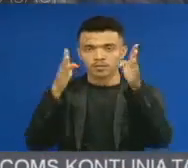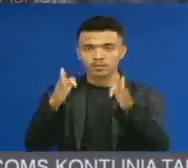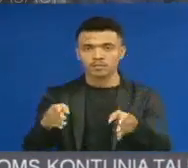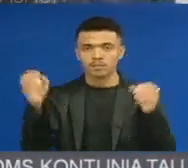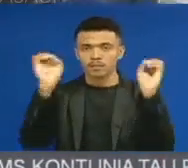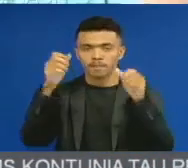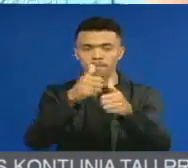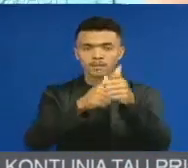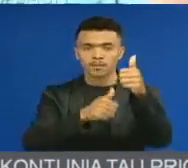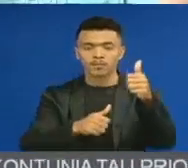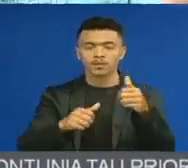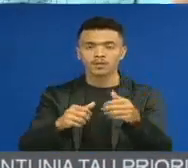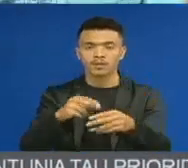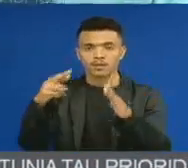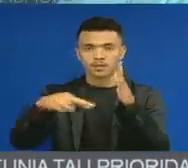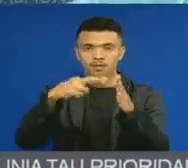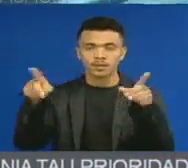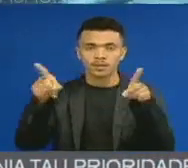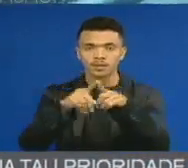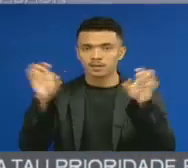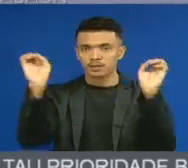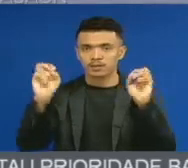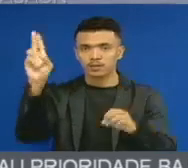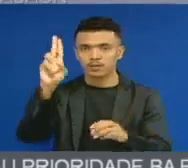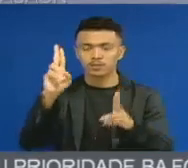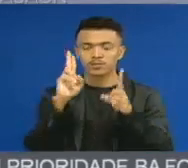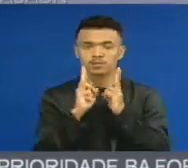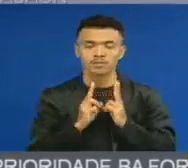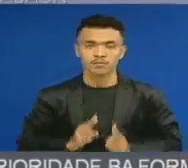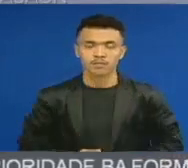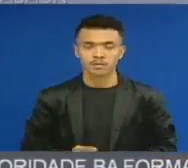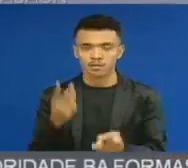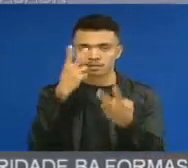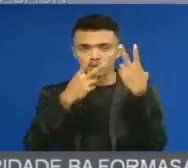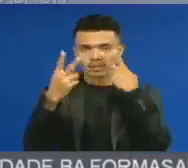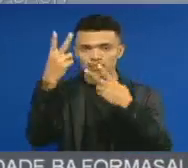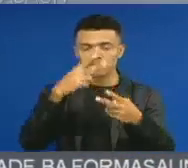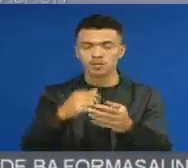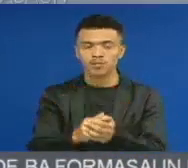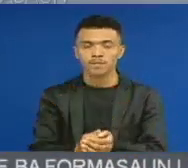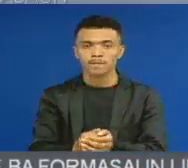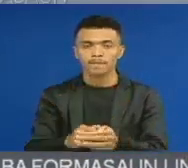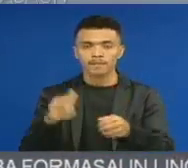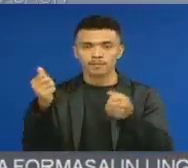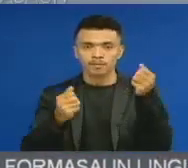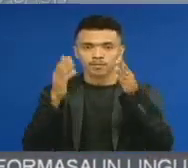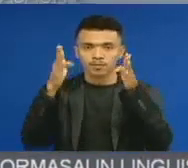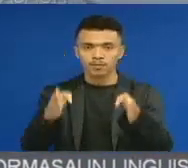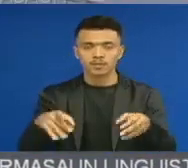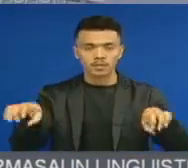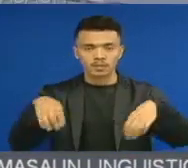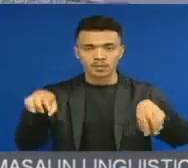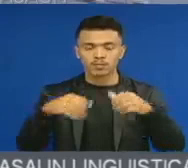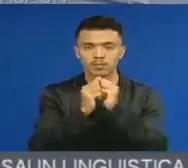regra sanesan la uja a fardamento. Iha pasta revista ne rasik motorista sira coopera dia tebe so a